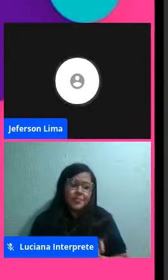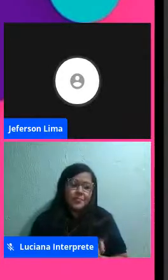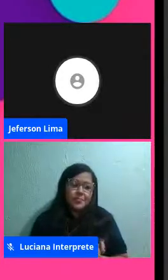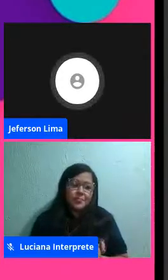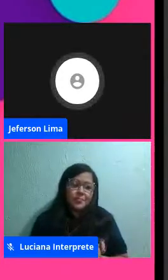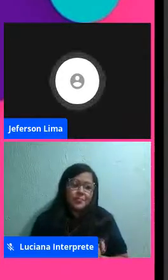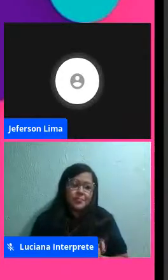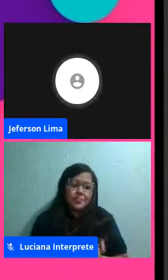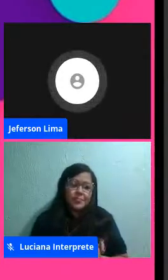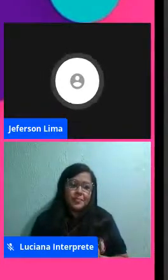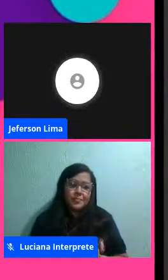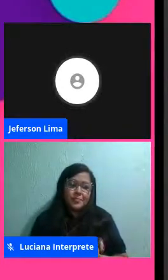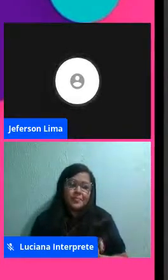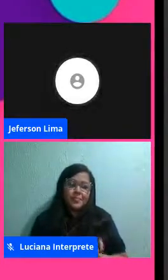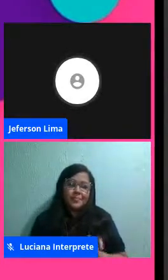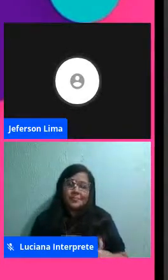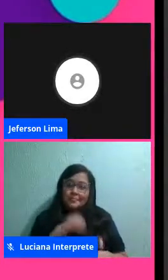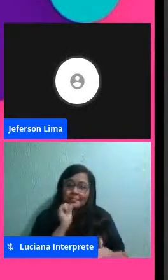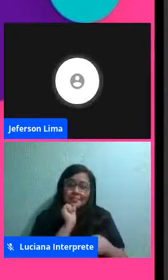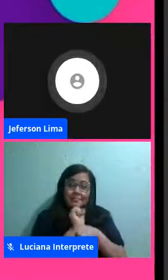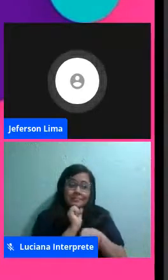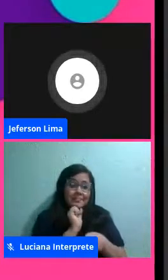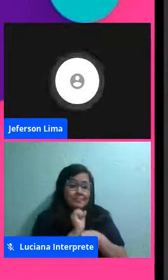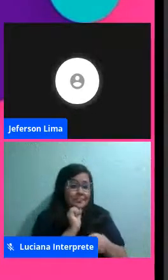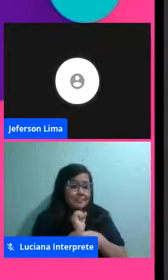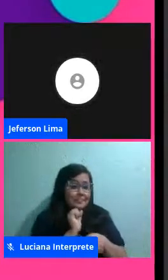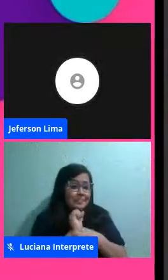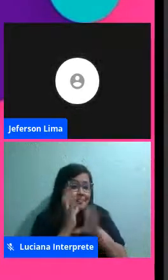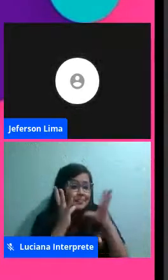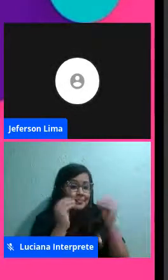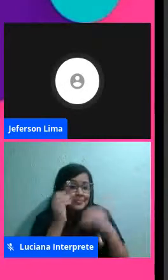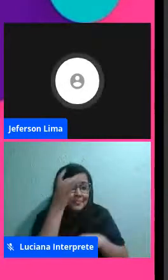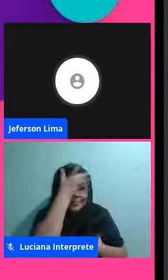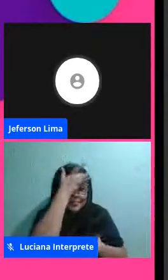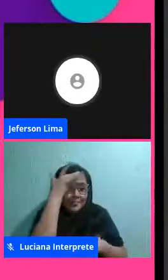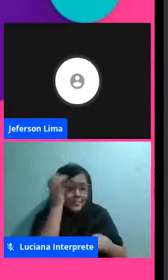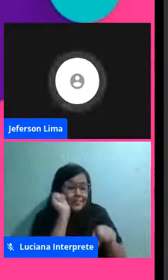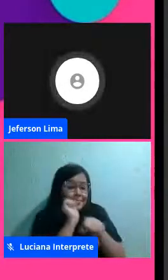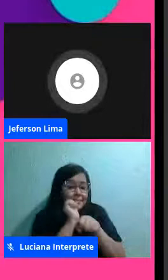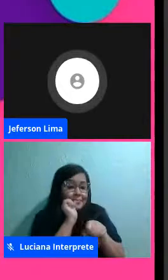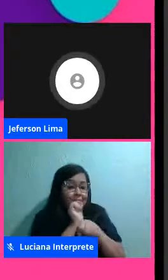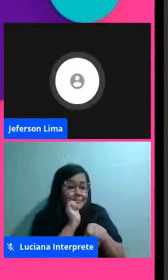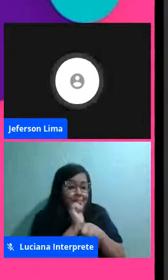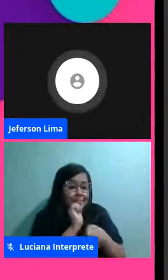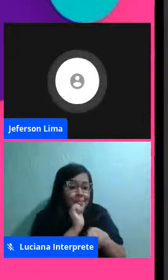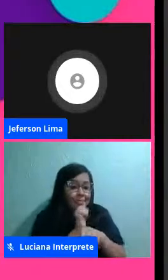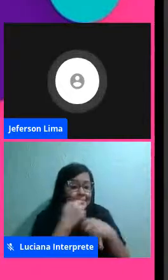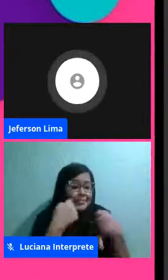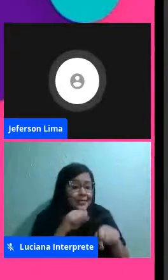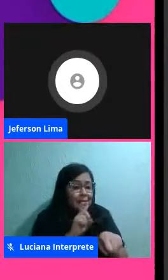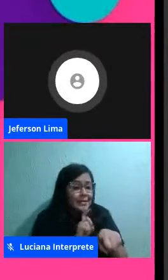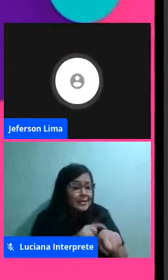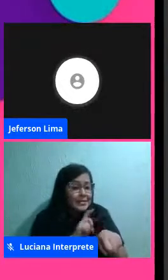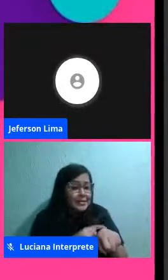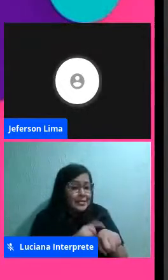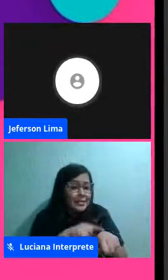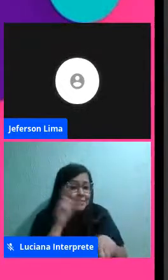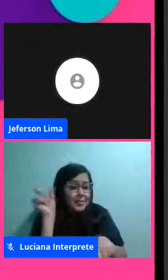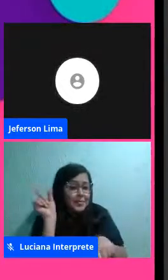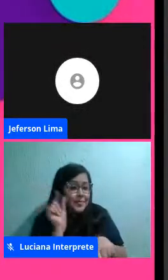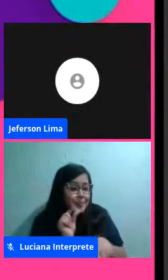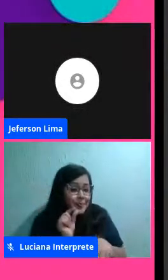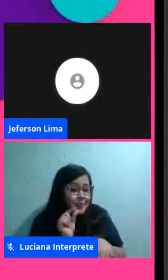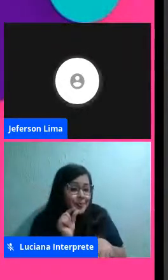Opa, tem uma galera esperando aqui, então vai ter que ser no tempinho aqui. Eu vou fazer só o.